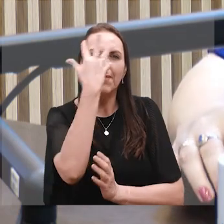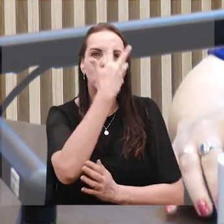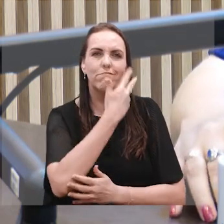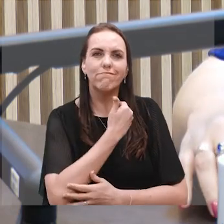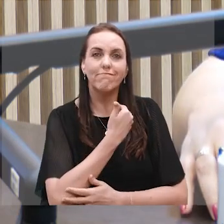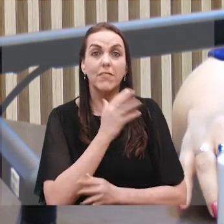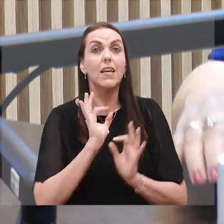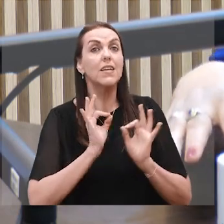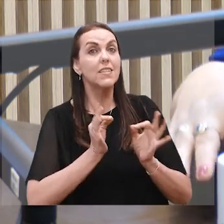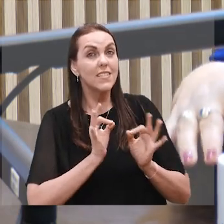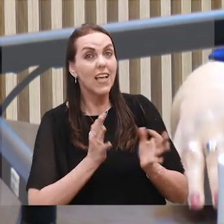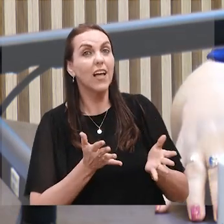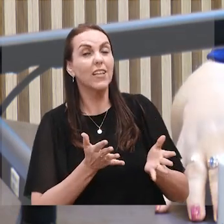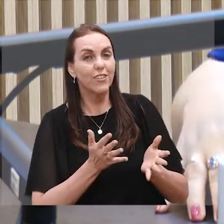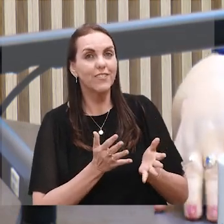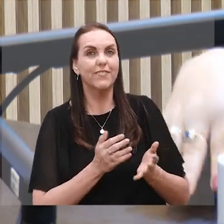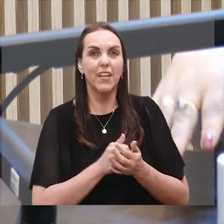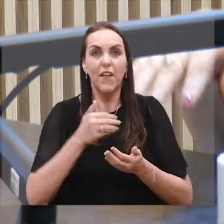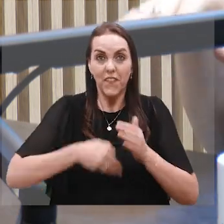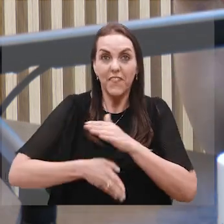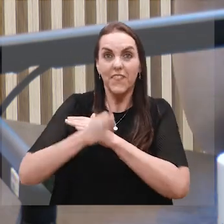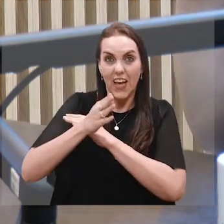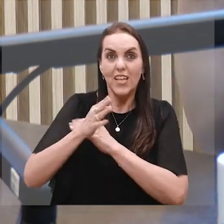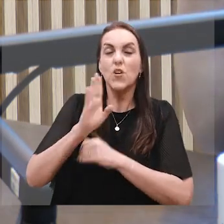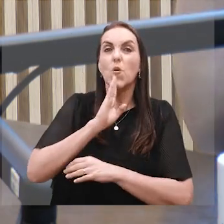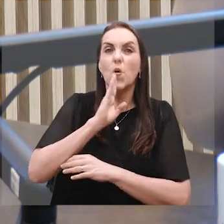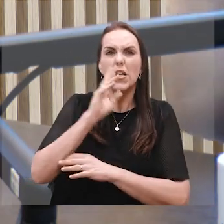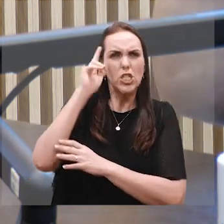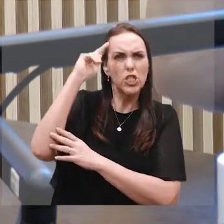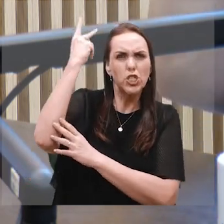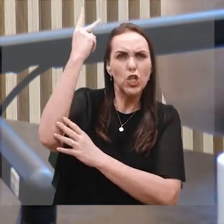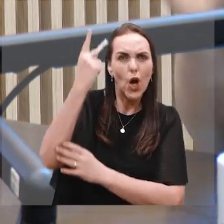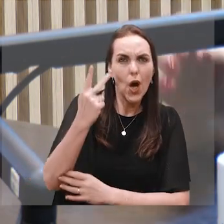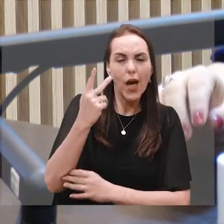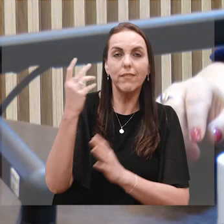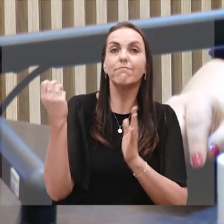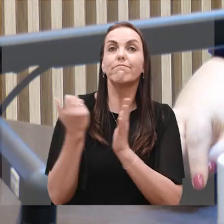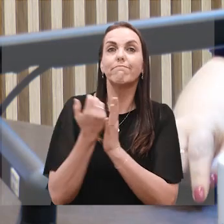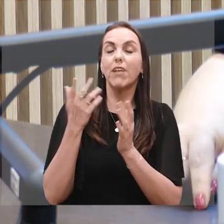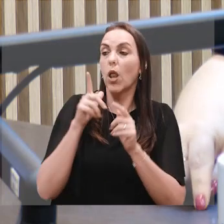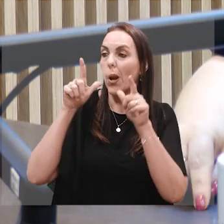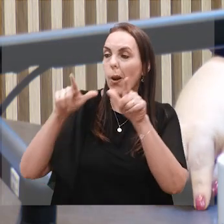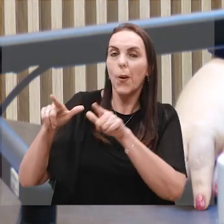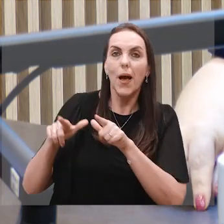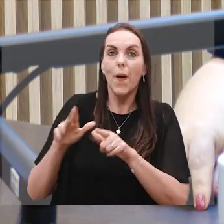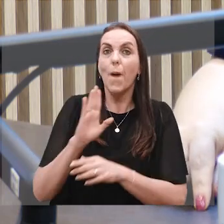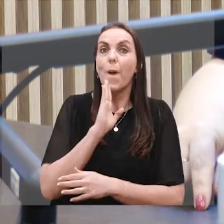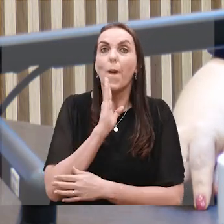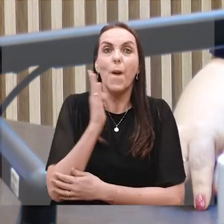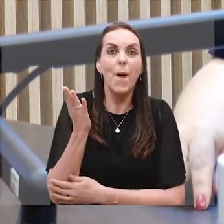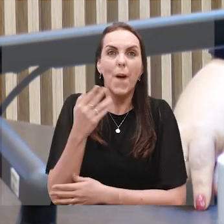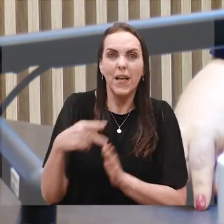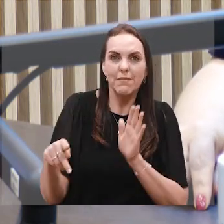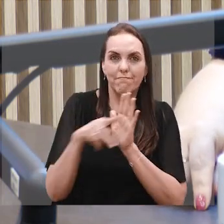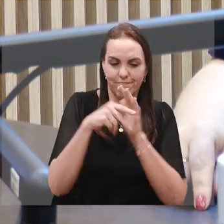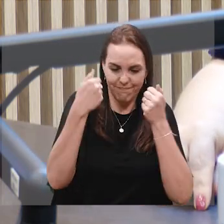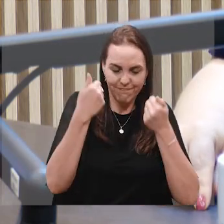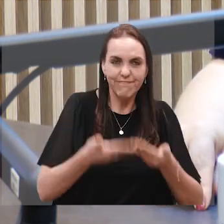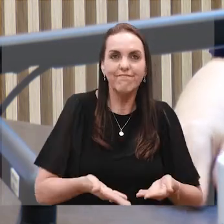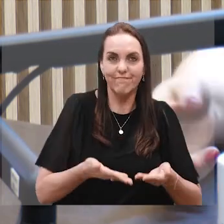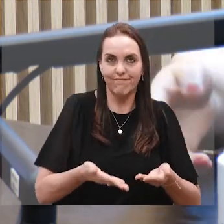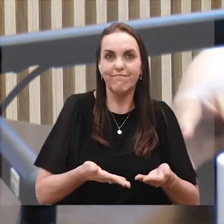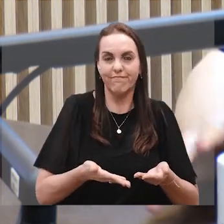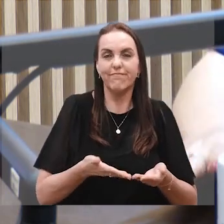Exato. Mas a gente, às vezes, viaja daqui para ir conhecer algo histórico em algum lugar e não conhece o nosso